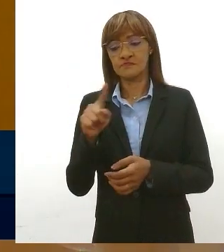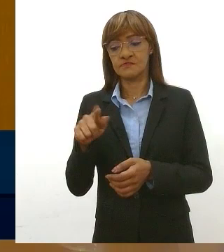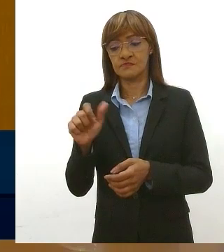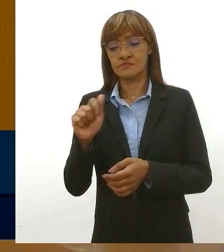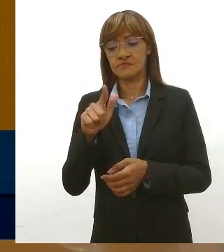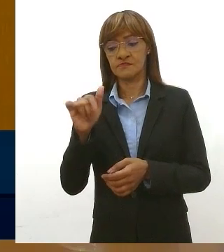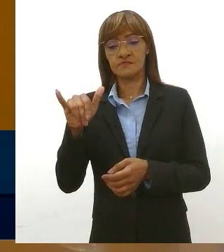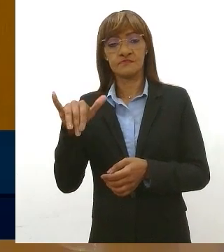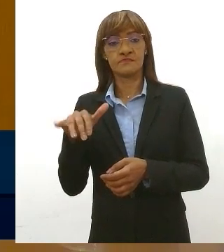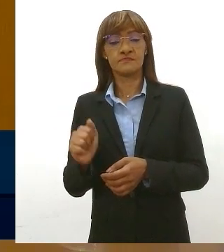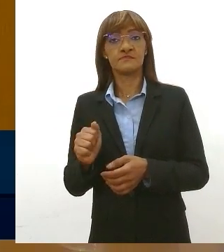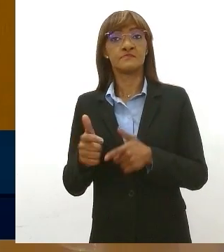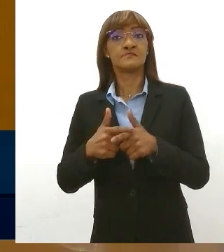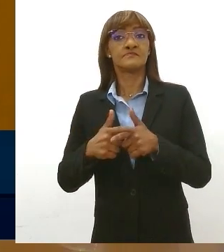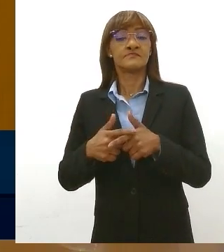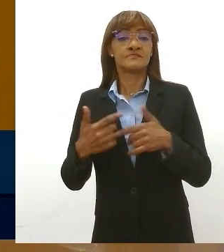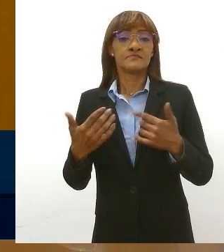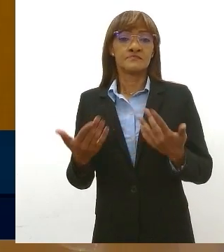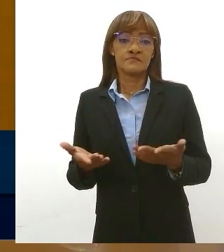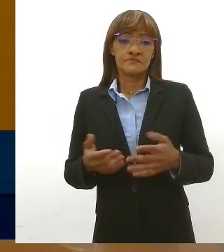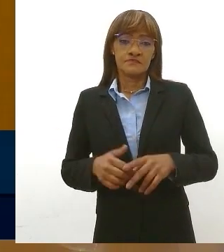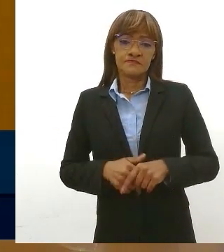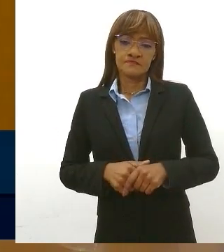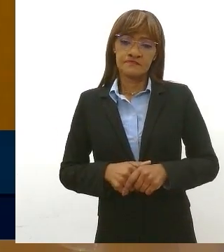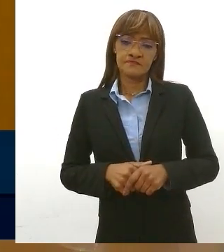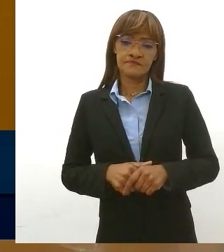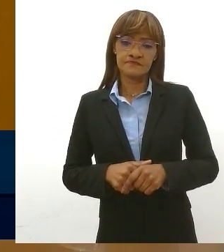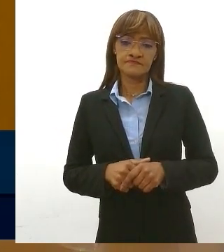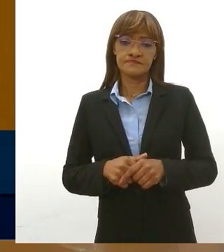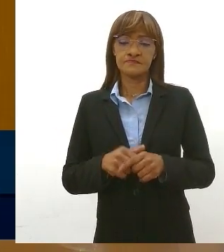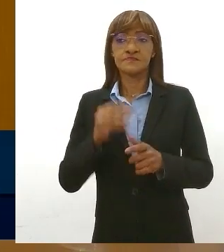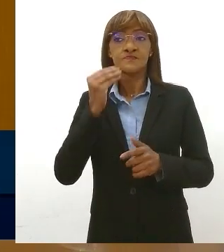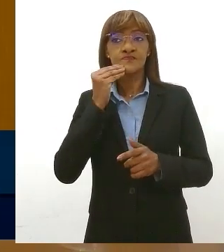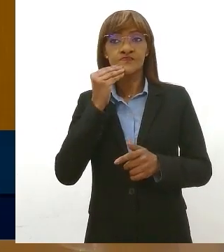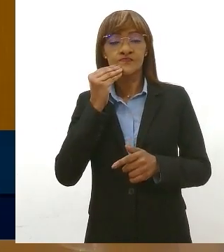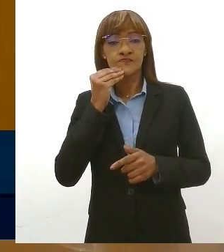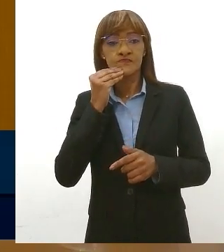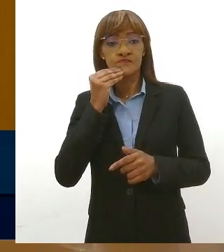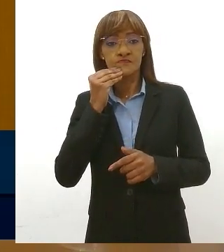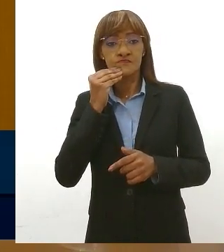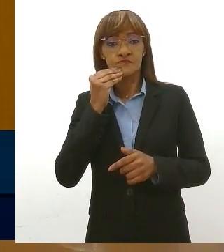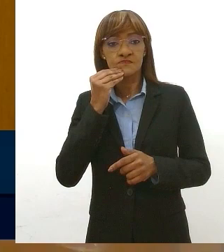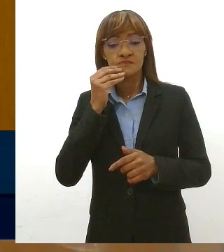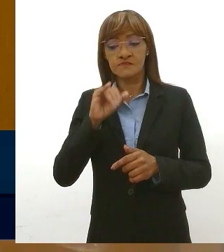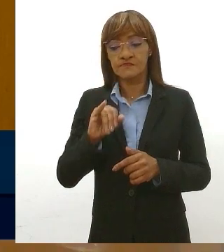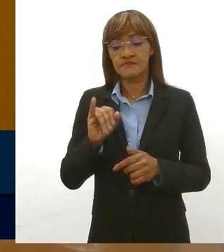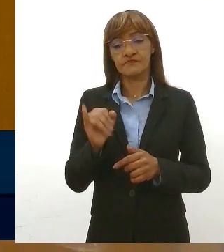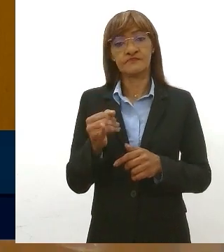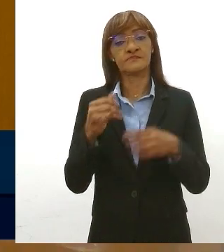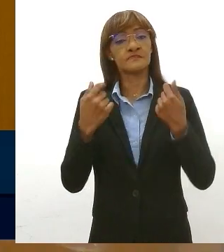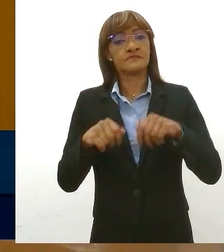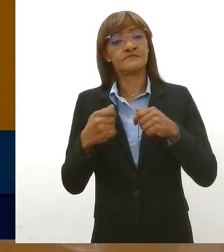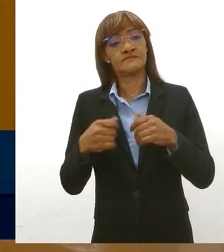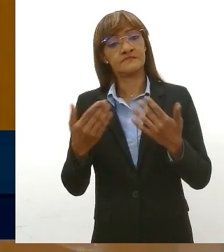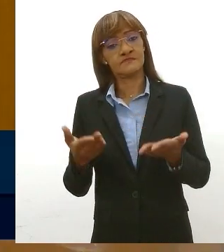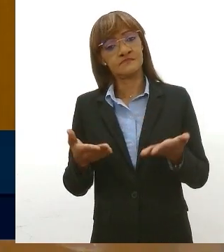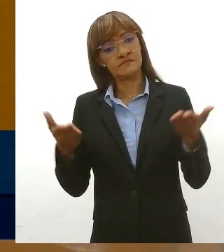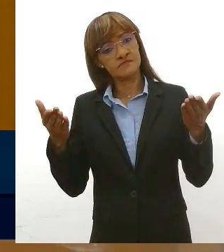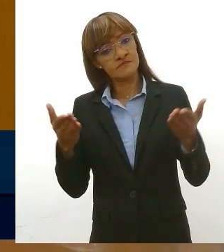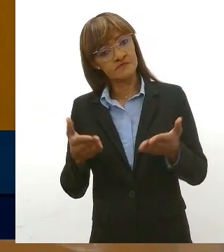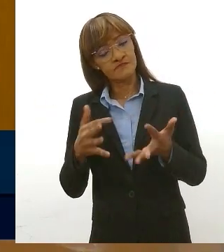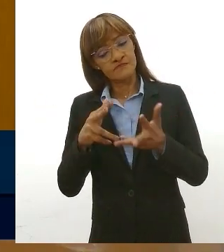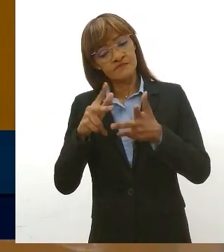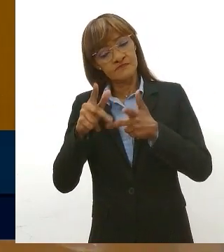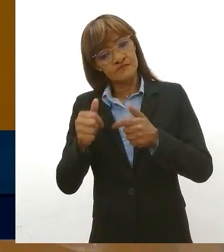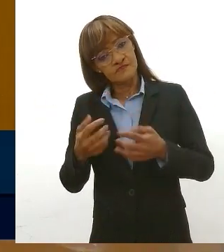pode perder essas oportunidades, principalmente no mundo que nós estamos vivendo, cada vez mais tecnológico, de qualificarmos a nossa mão